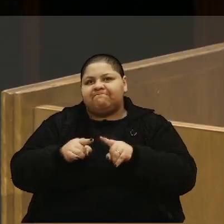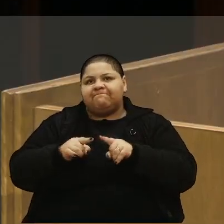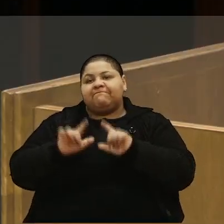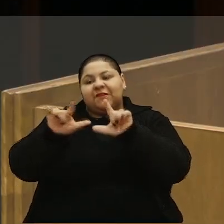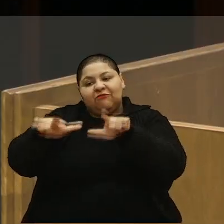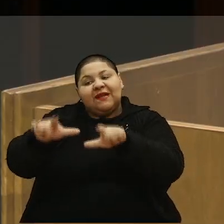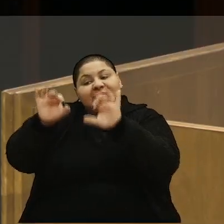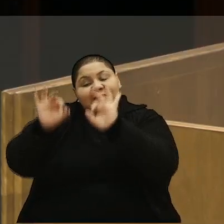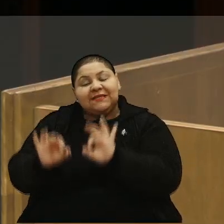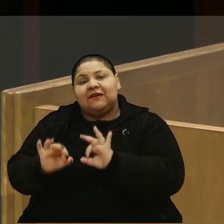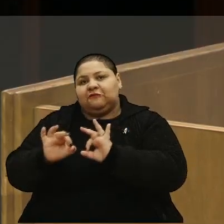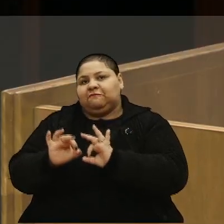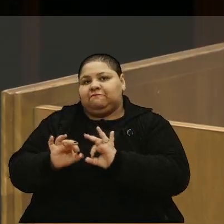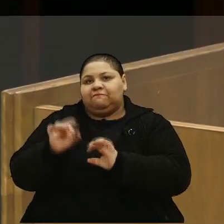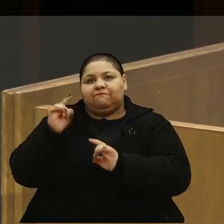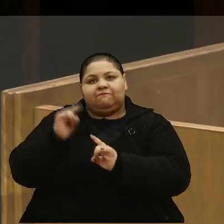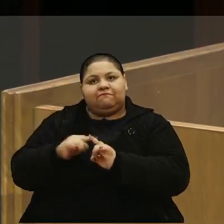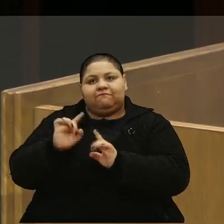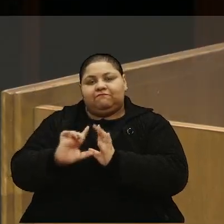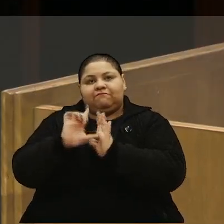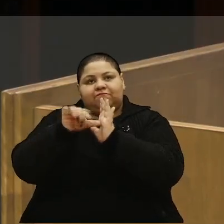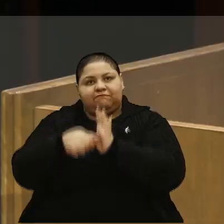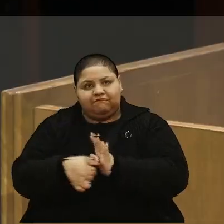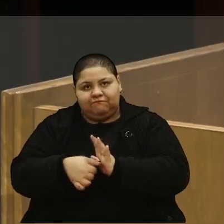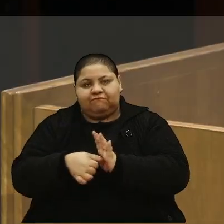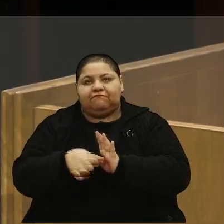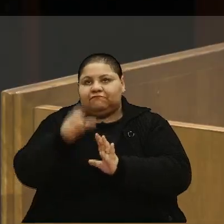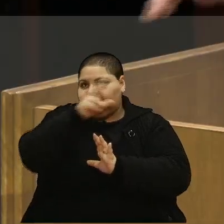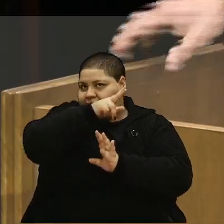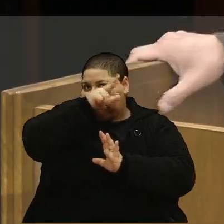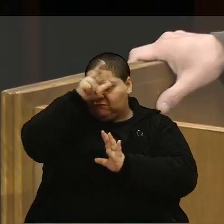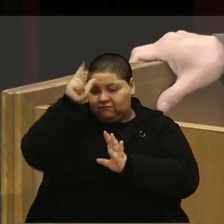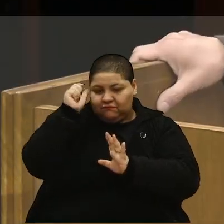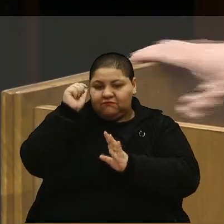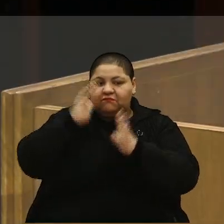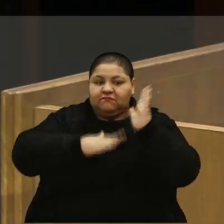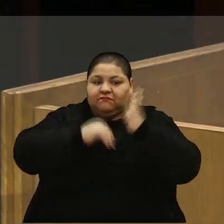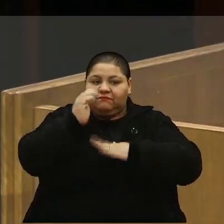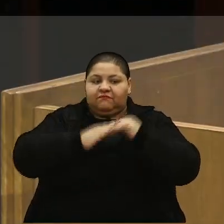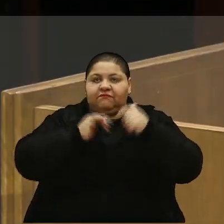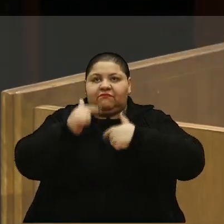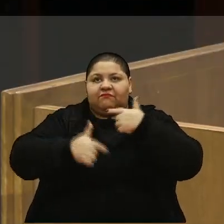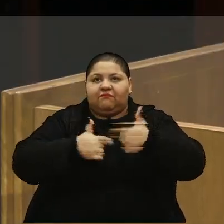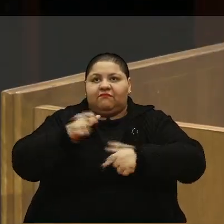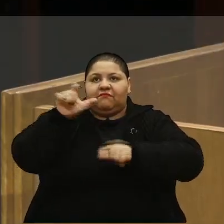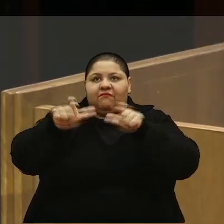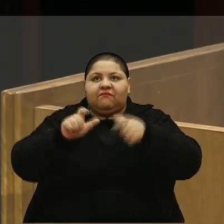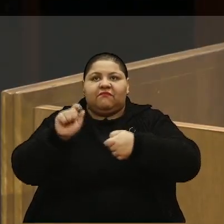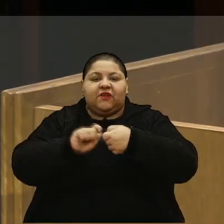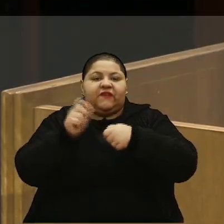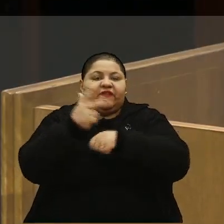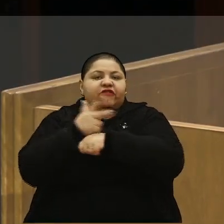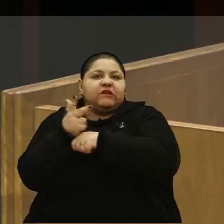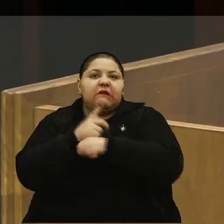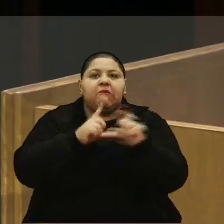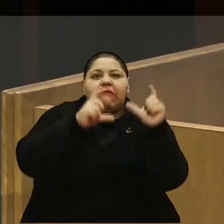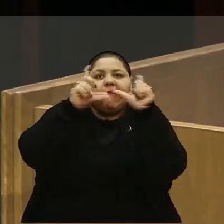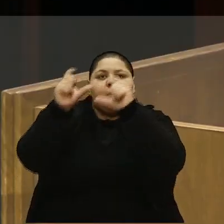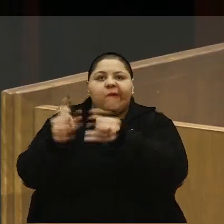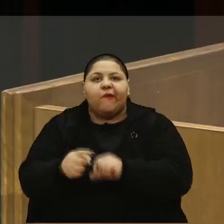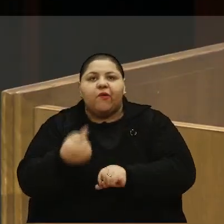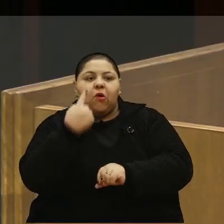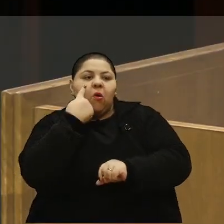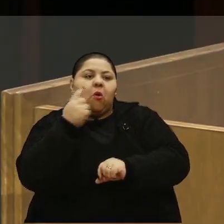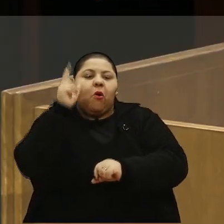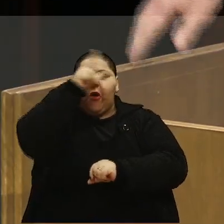local apropriado. Porque senão depois daí a prefeitura vai lá, ele executa um trabalho, vai lá o pessoal fazendo vídeo, tirando fotos, a